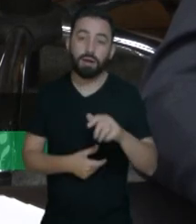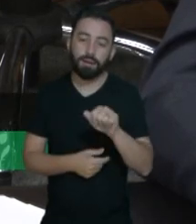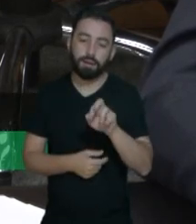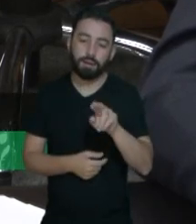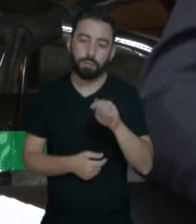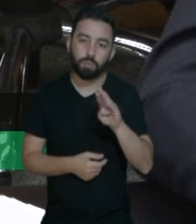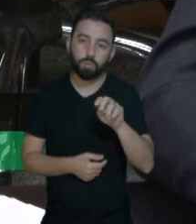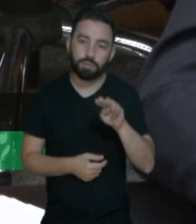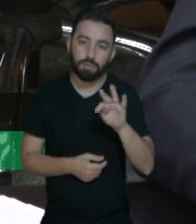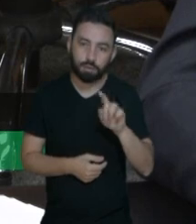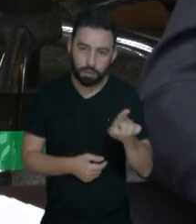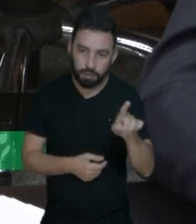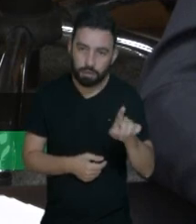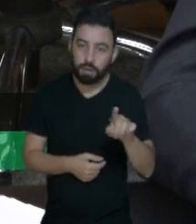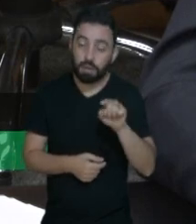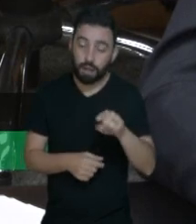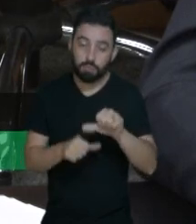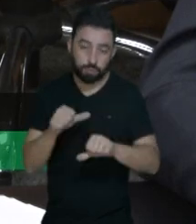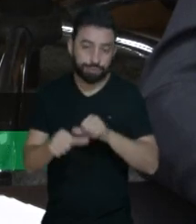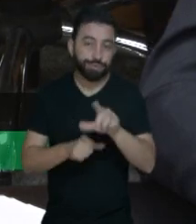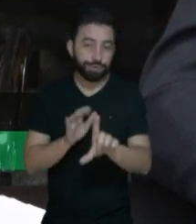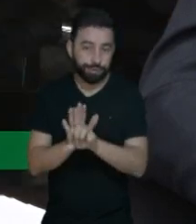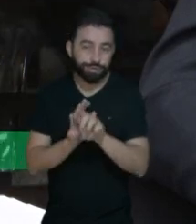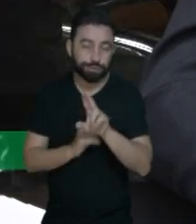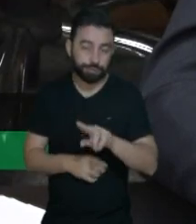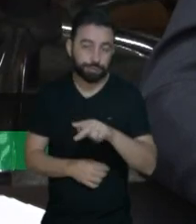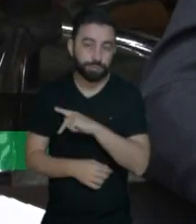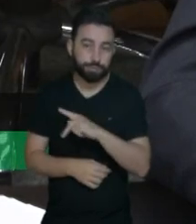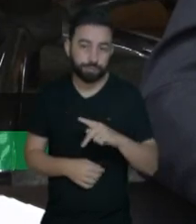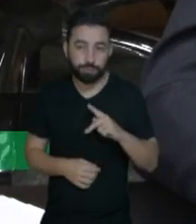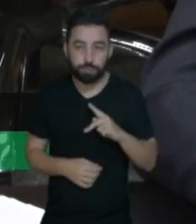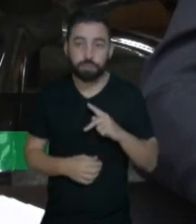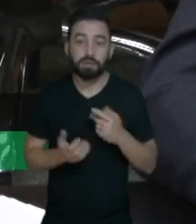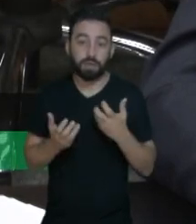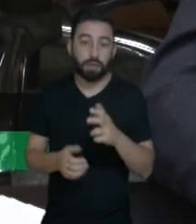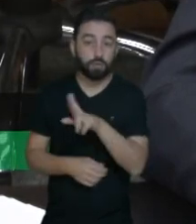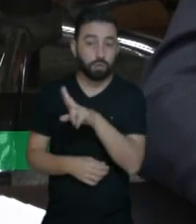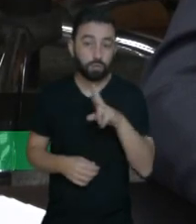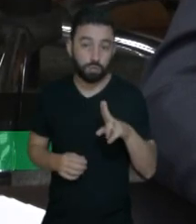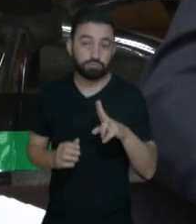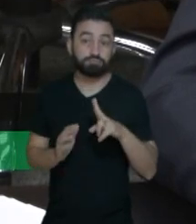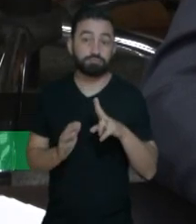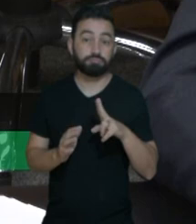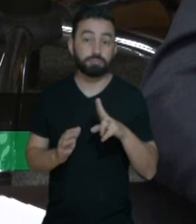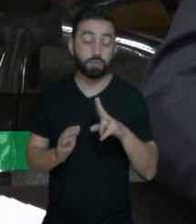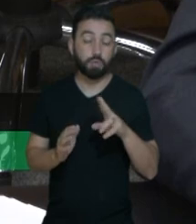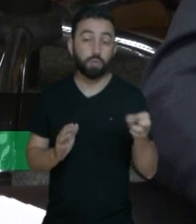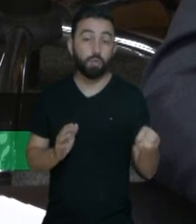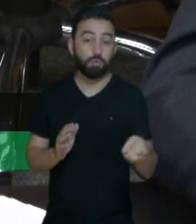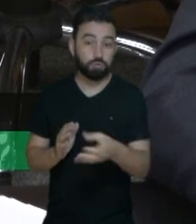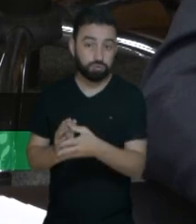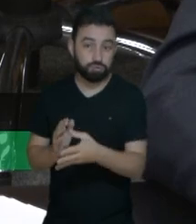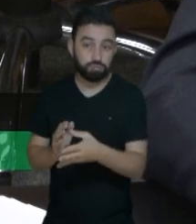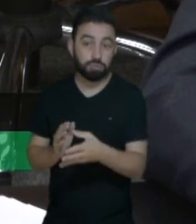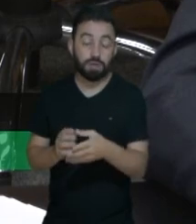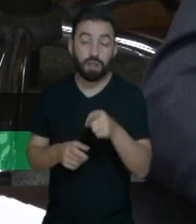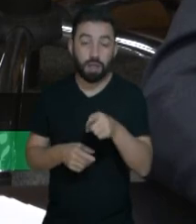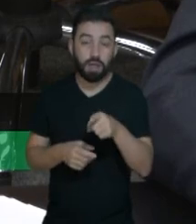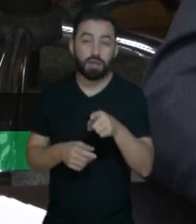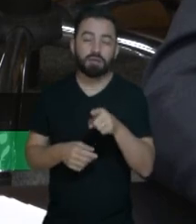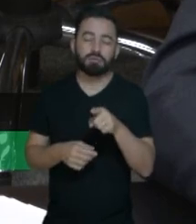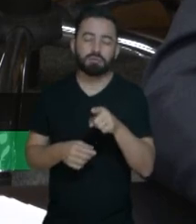solicitando alteração da lei que declarou de utilidade pública para dar nova denominação à entidade que passa a se